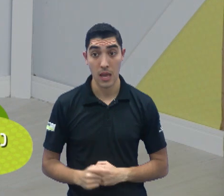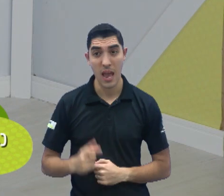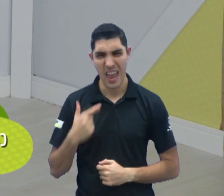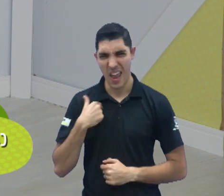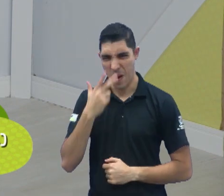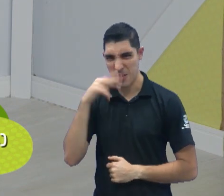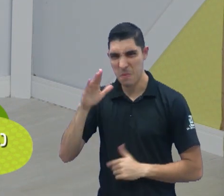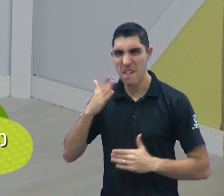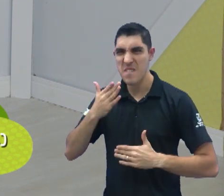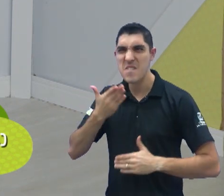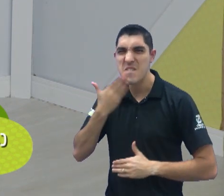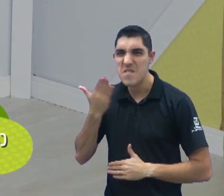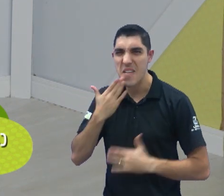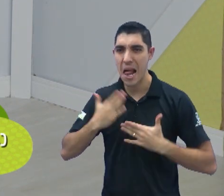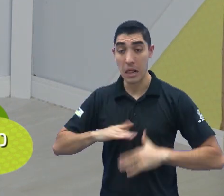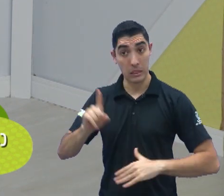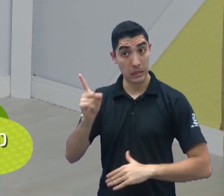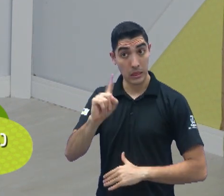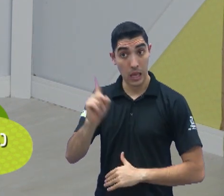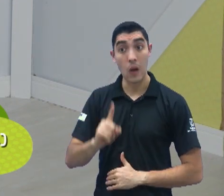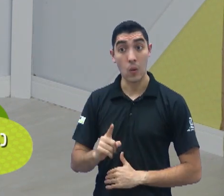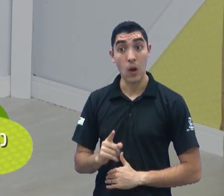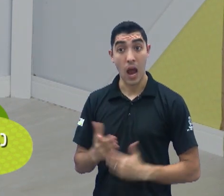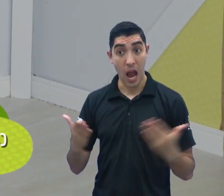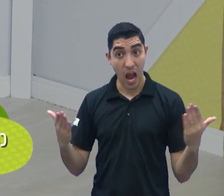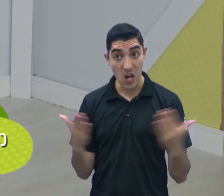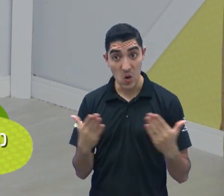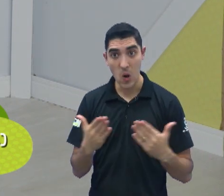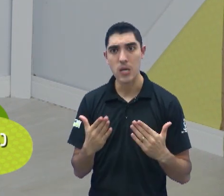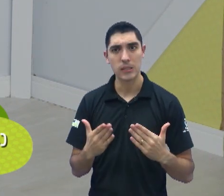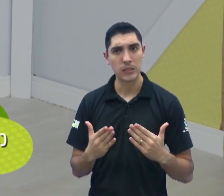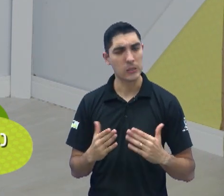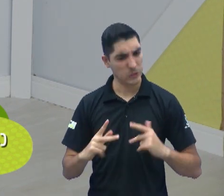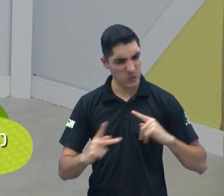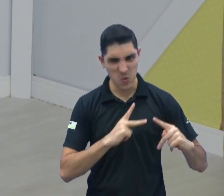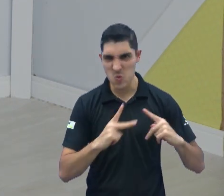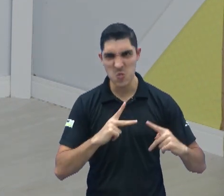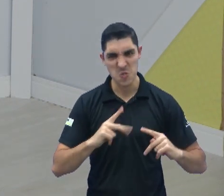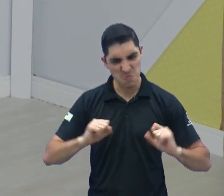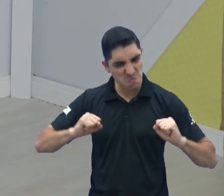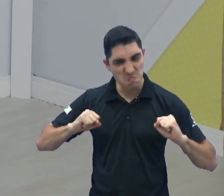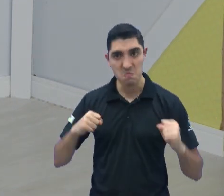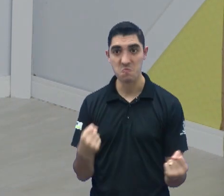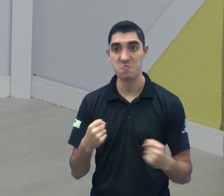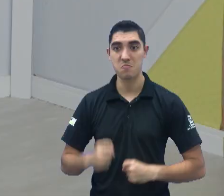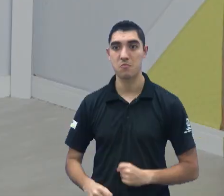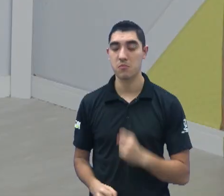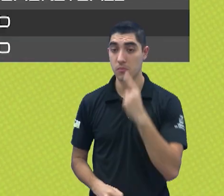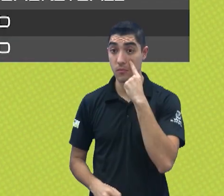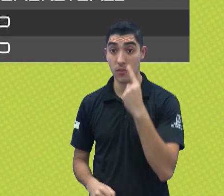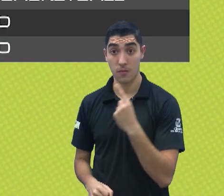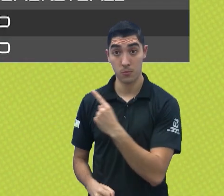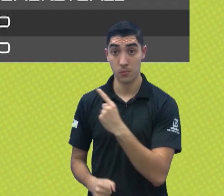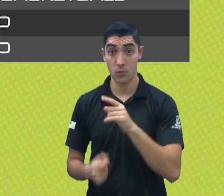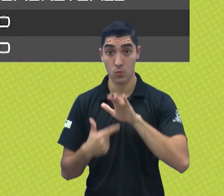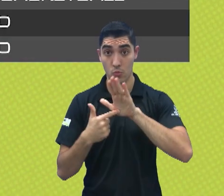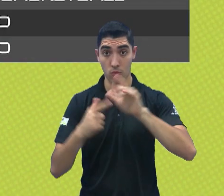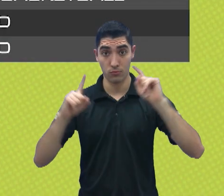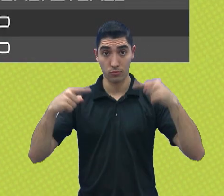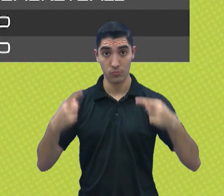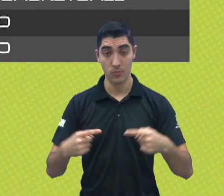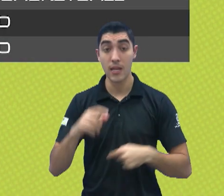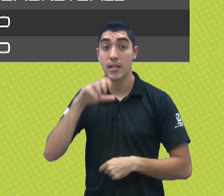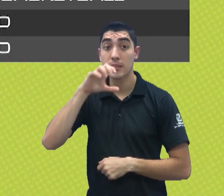não, São José. Vai com a faca entre os dentes ali, né? Matheus, coloca pra gente, por favor, o caminho do São José dentro destas finais. No